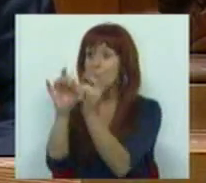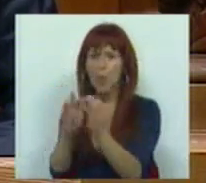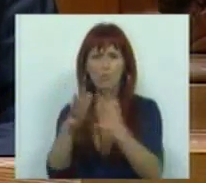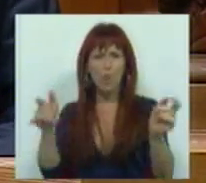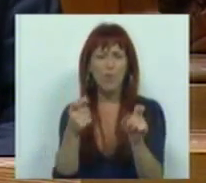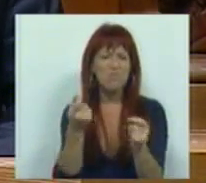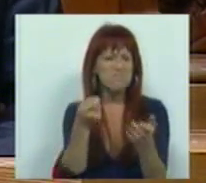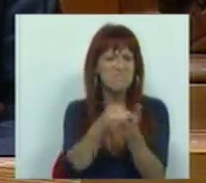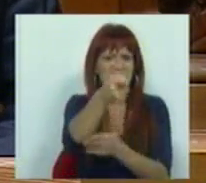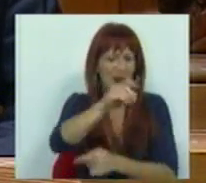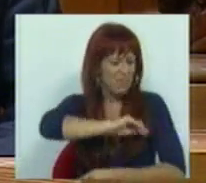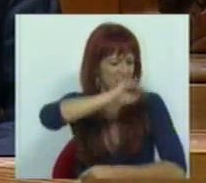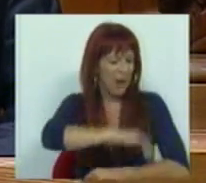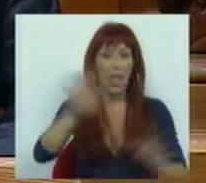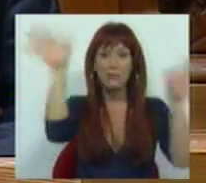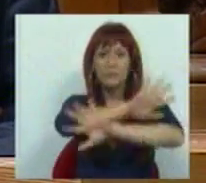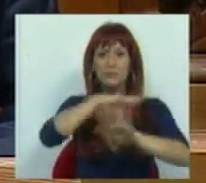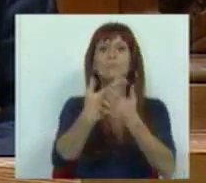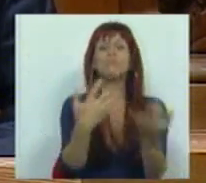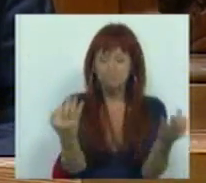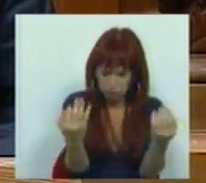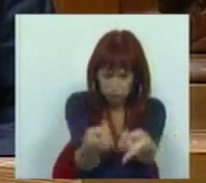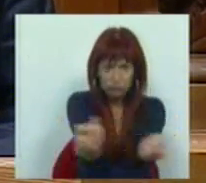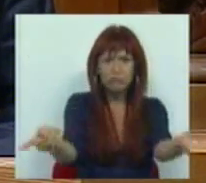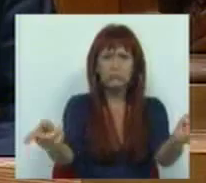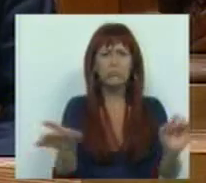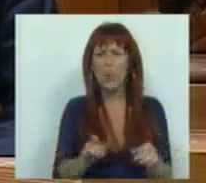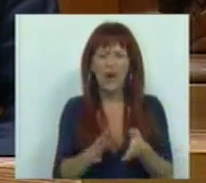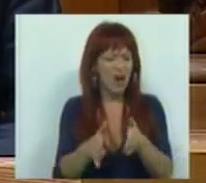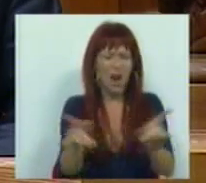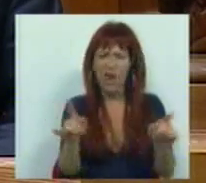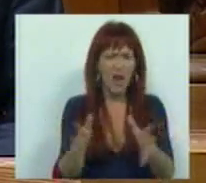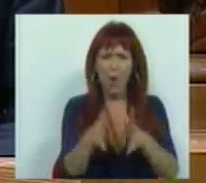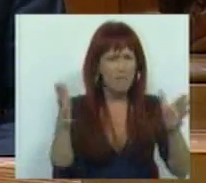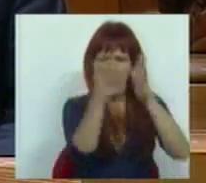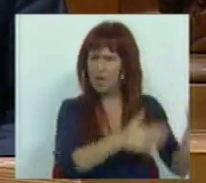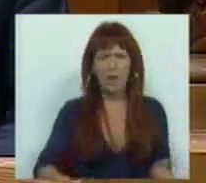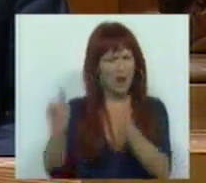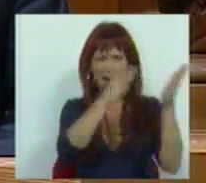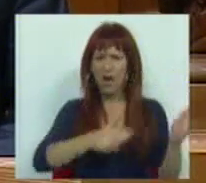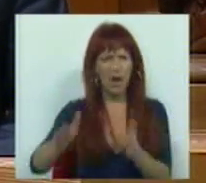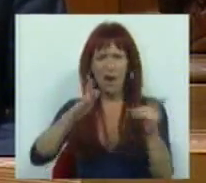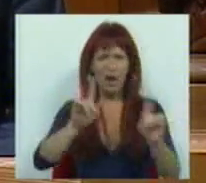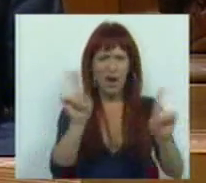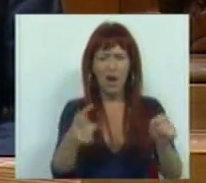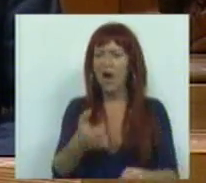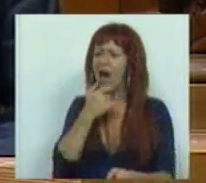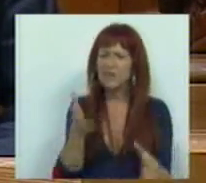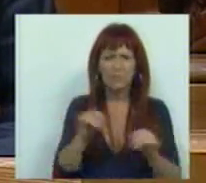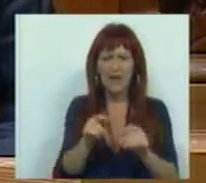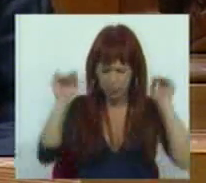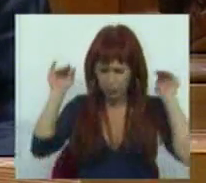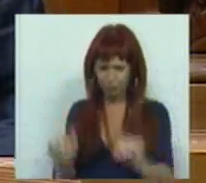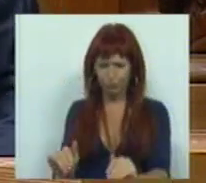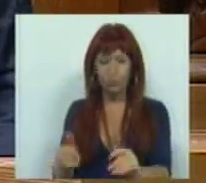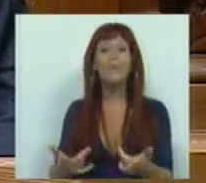crescimento da mão de obra barata, iludindo a evidência de que não é por aí que se aumenta a produtividade, apenas mais